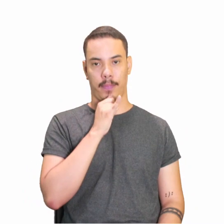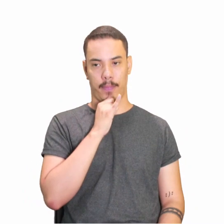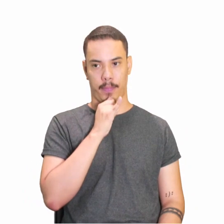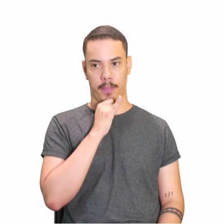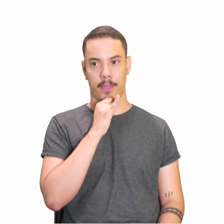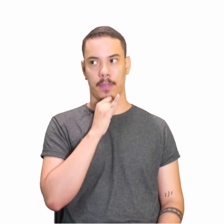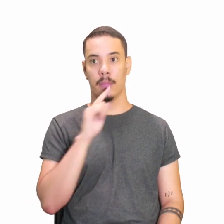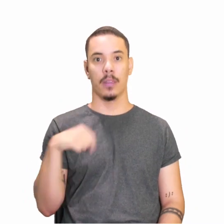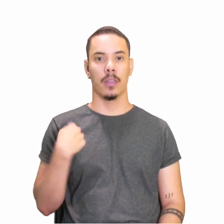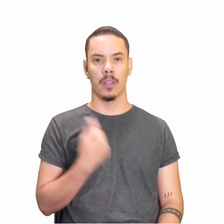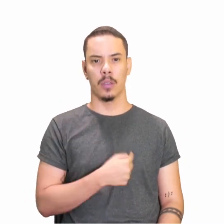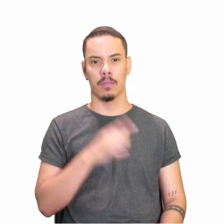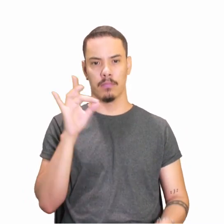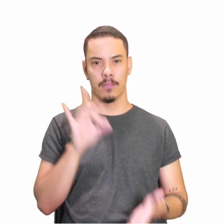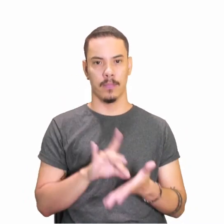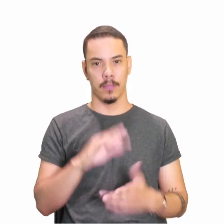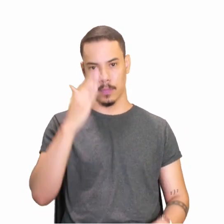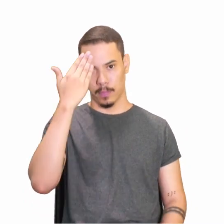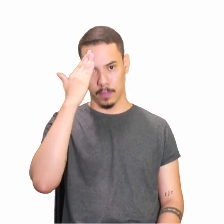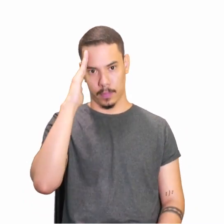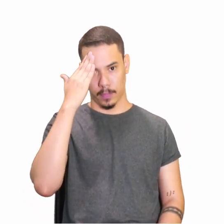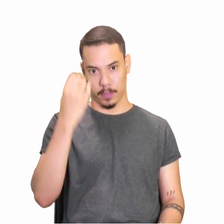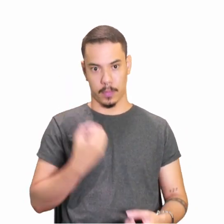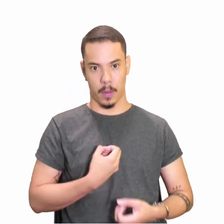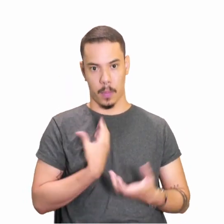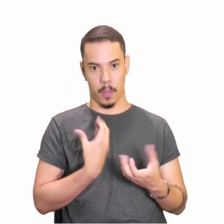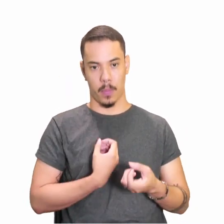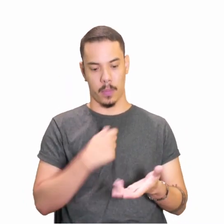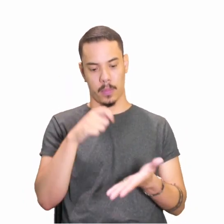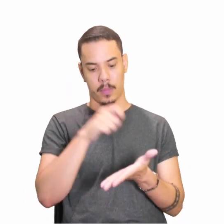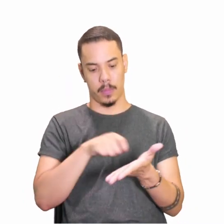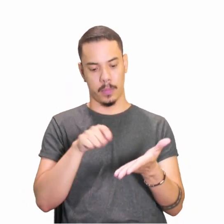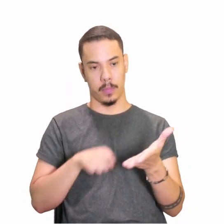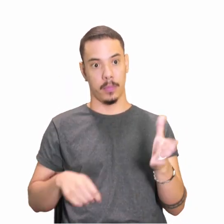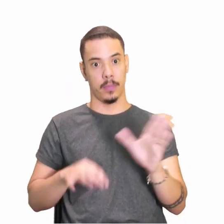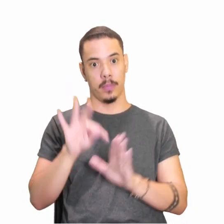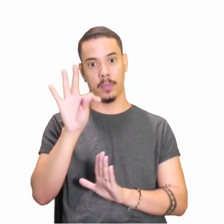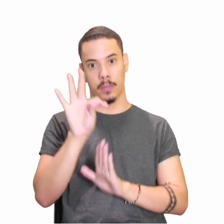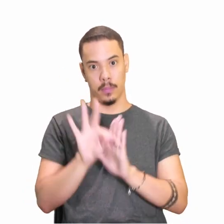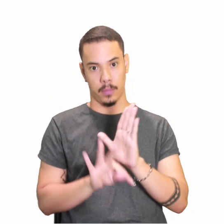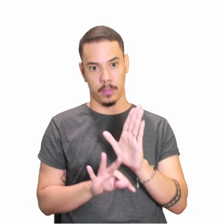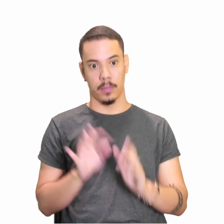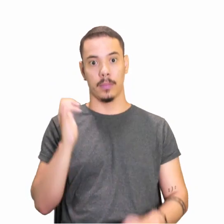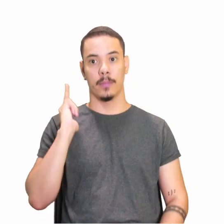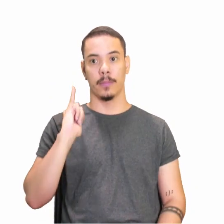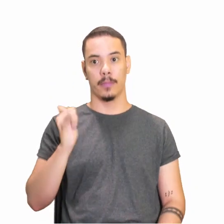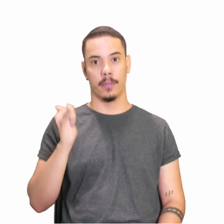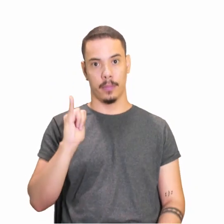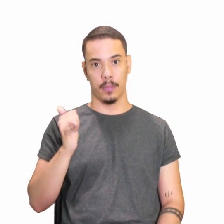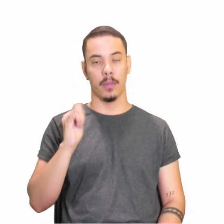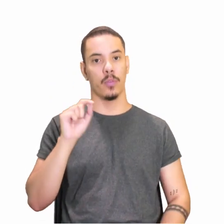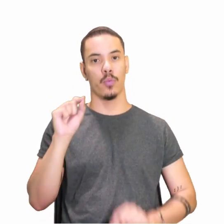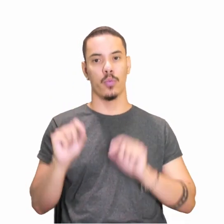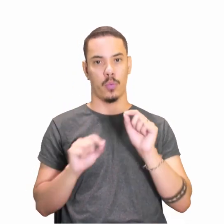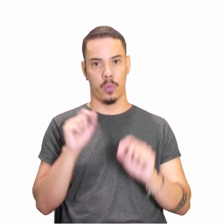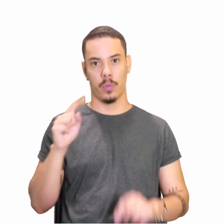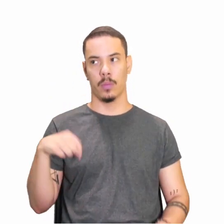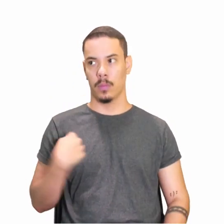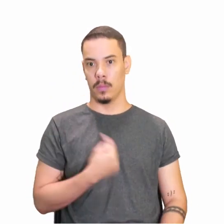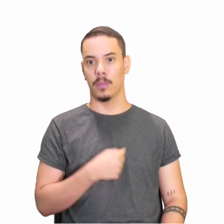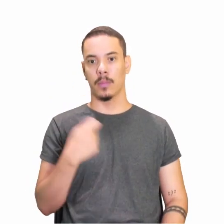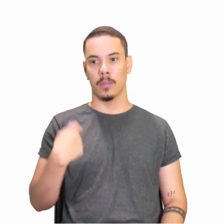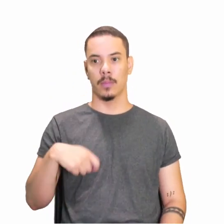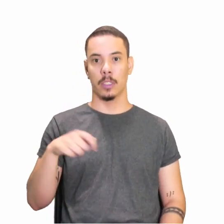Vamos entender na produção textual a narrativa. o que nós temos que entender?